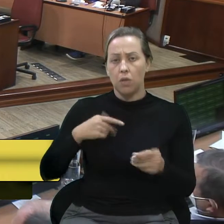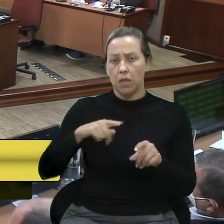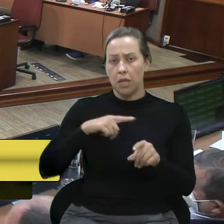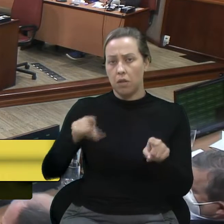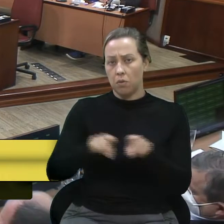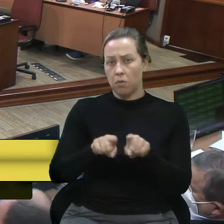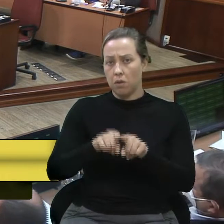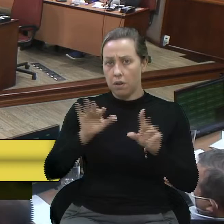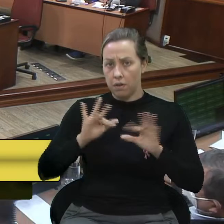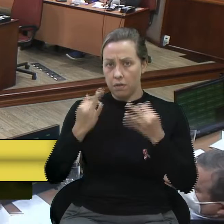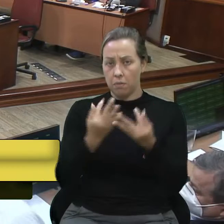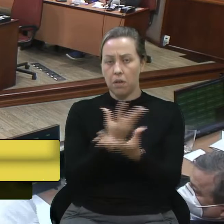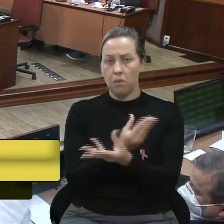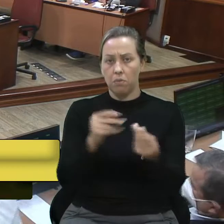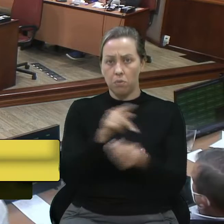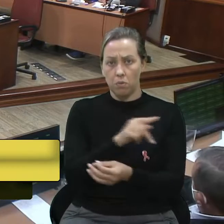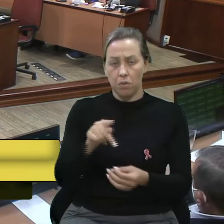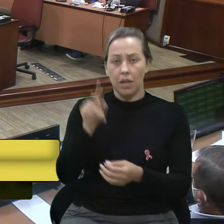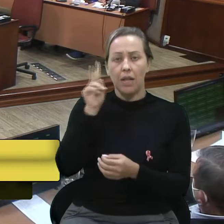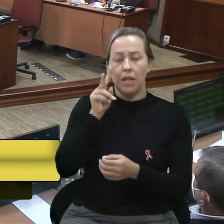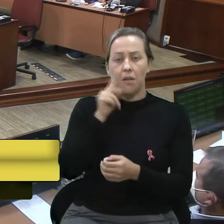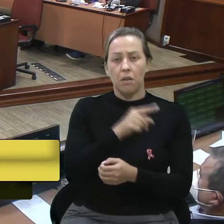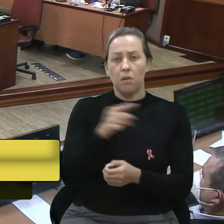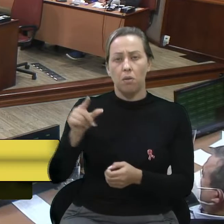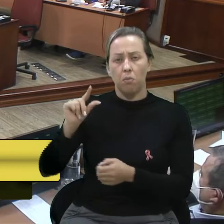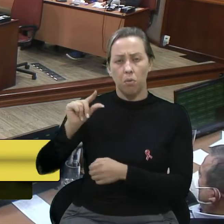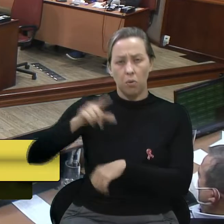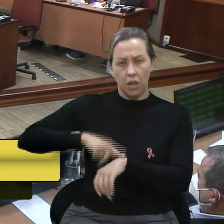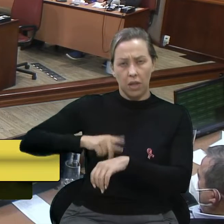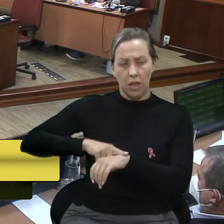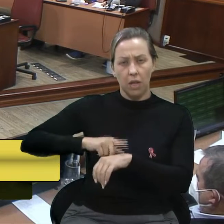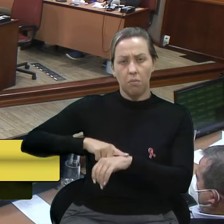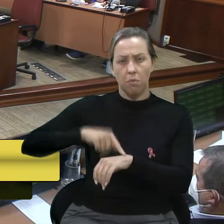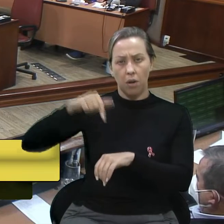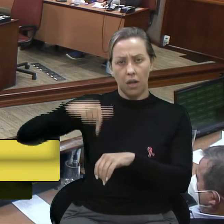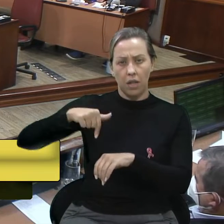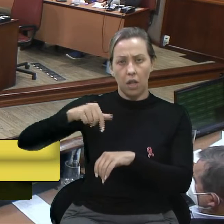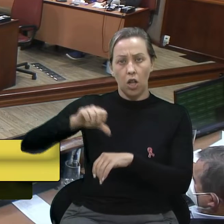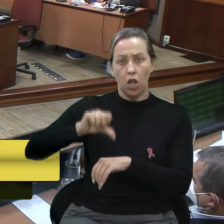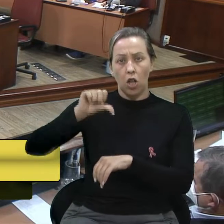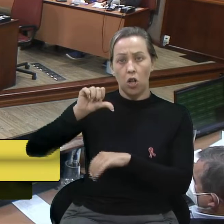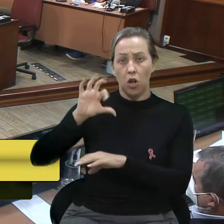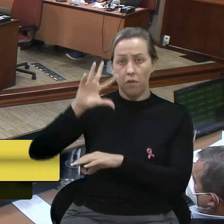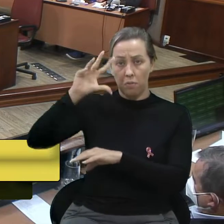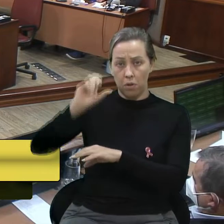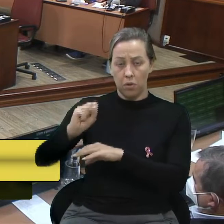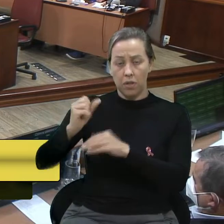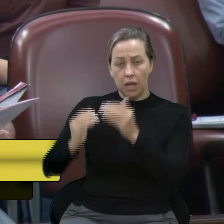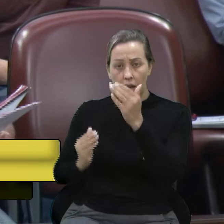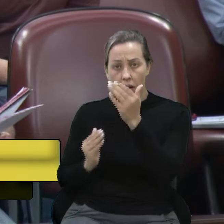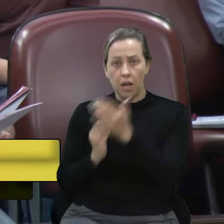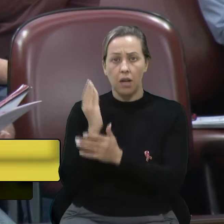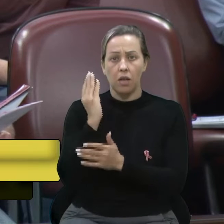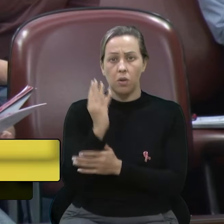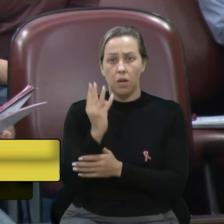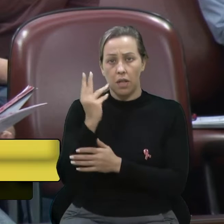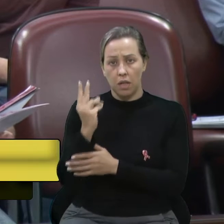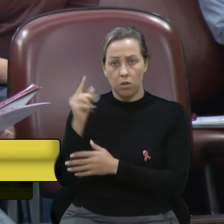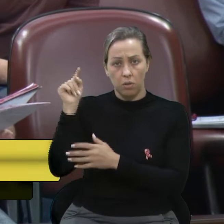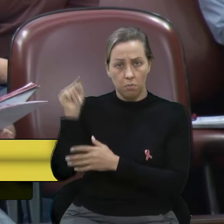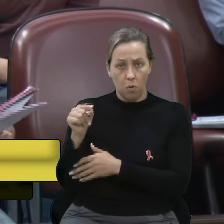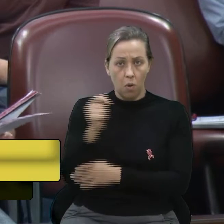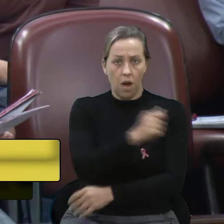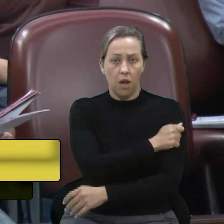família também muitos professores. Lembrar que há poucos dias aprovamos nessa casa 9 milhões para 42 mil alunos